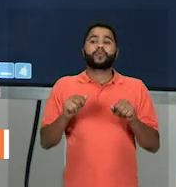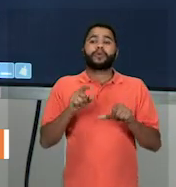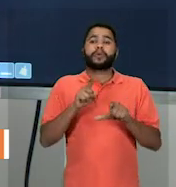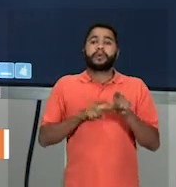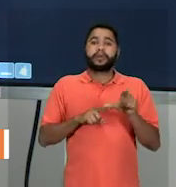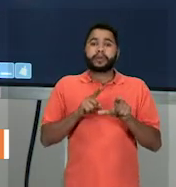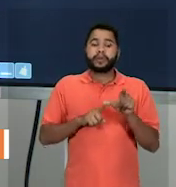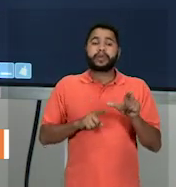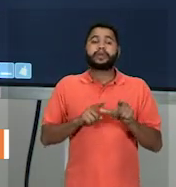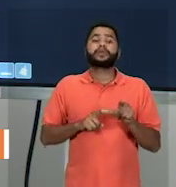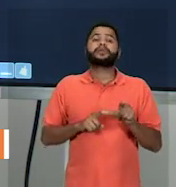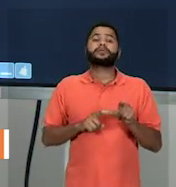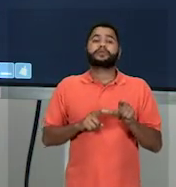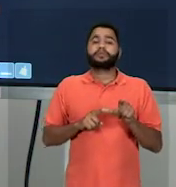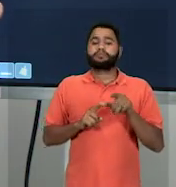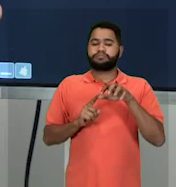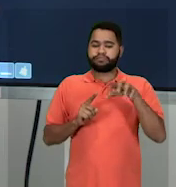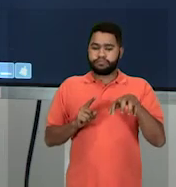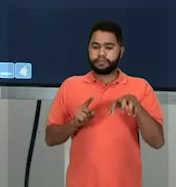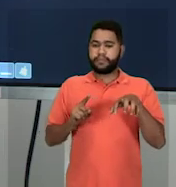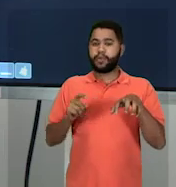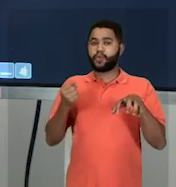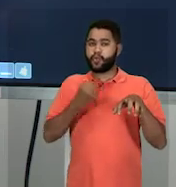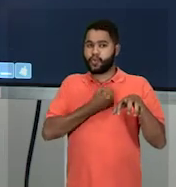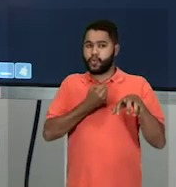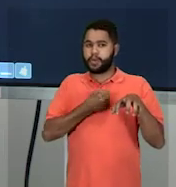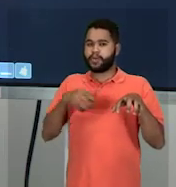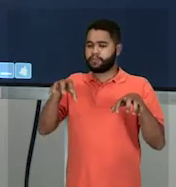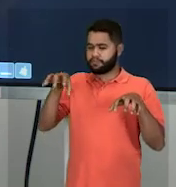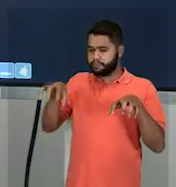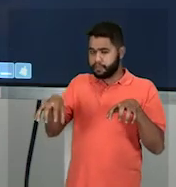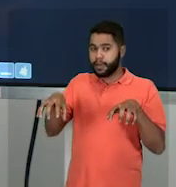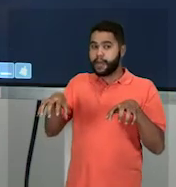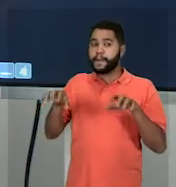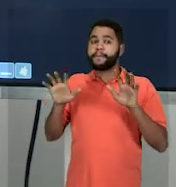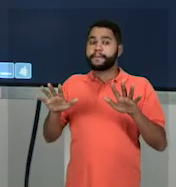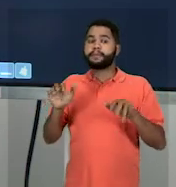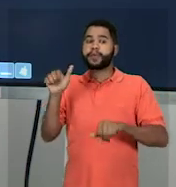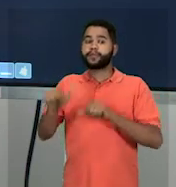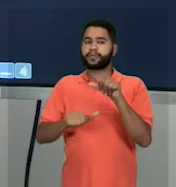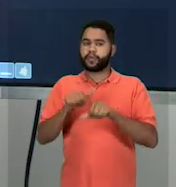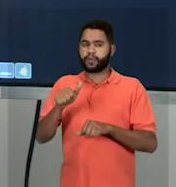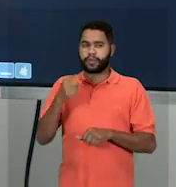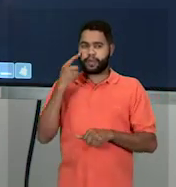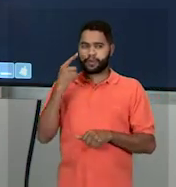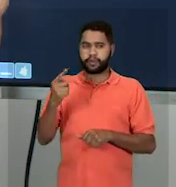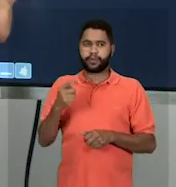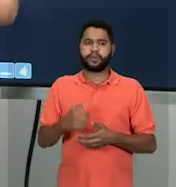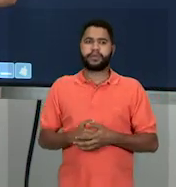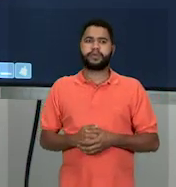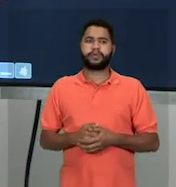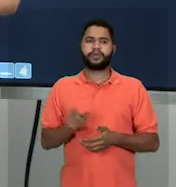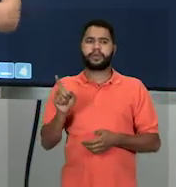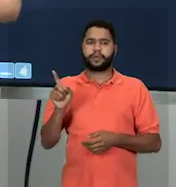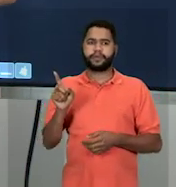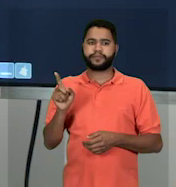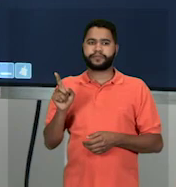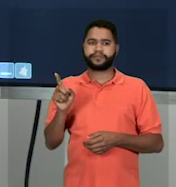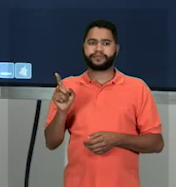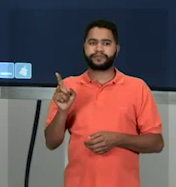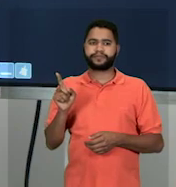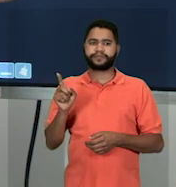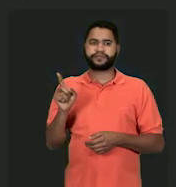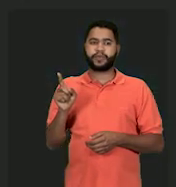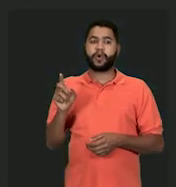em um membro e todos os números no outro membro só que a gente vai ter que fazer duas mudanças aqui ó eu vou deslocar esse cara